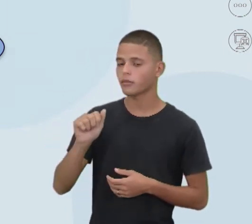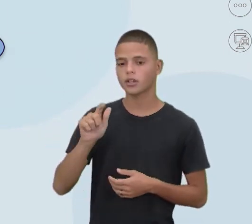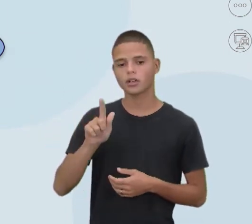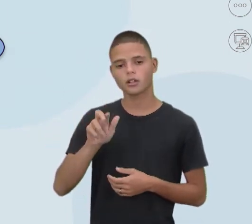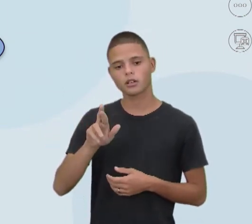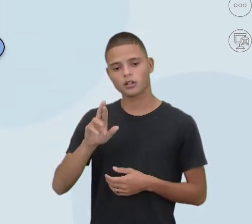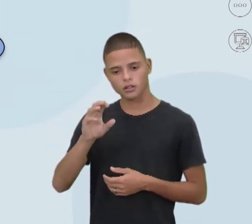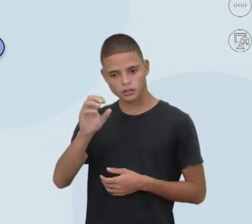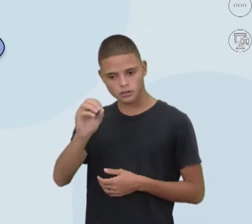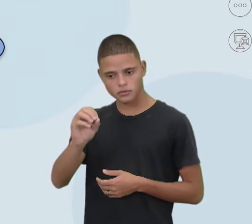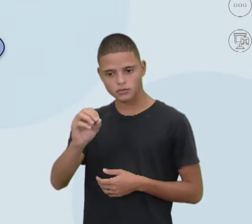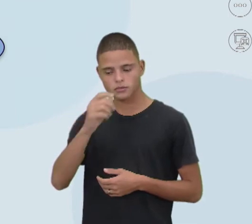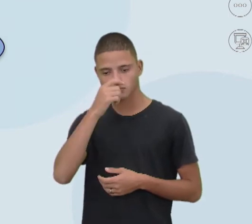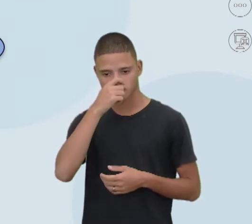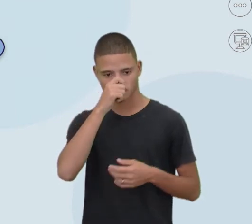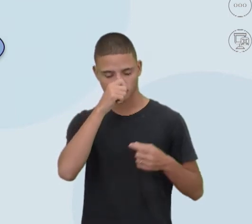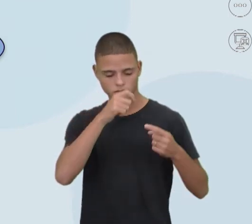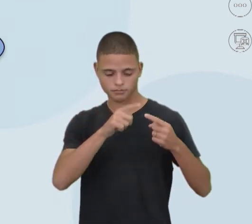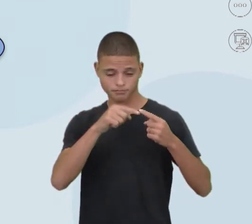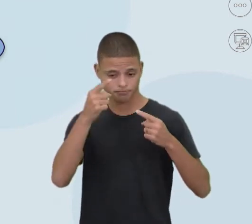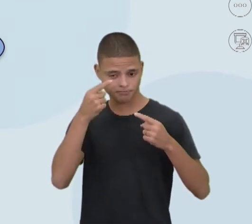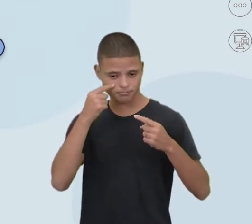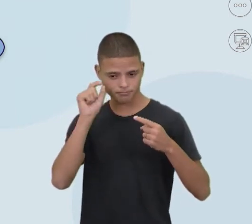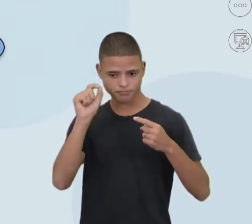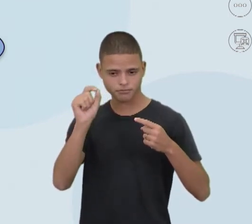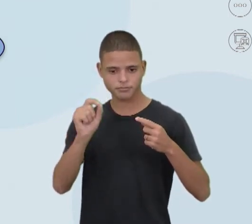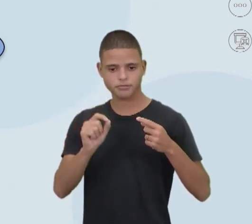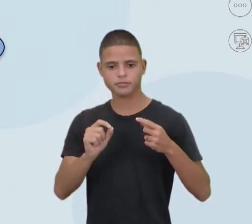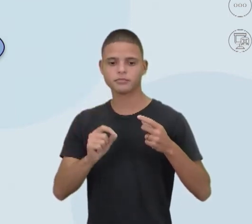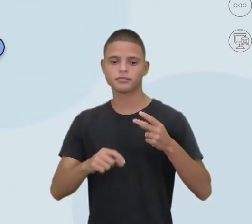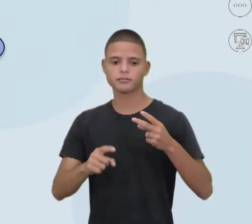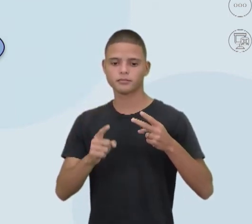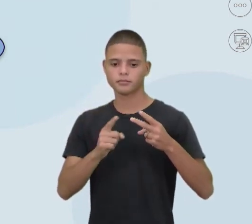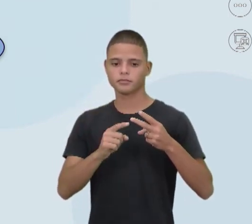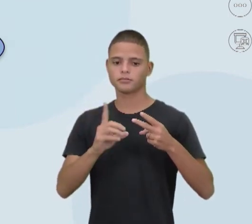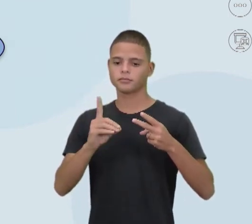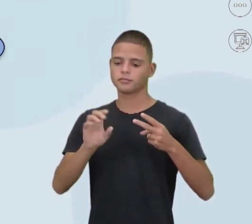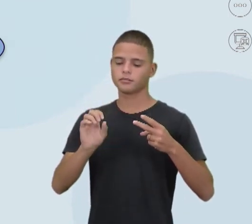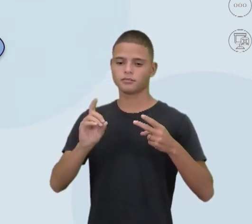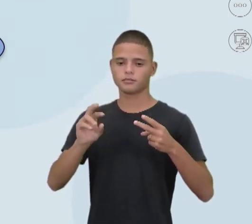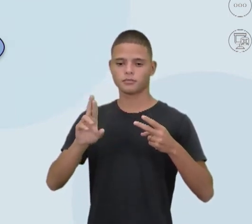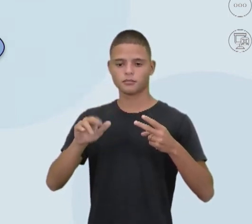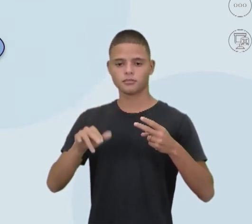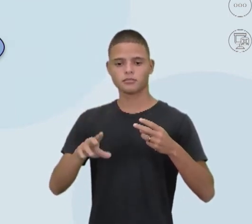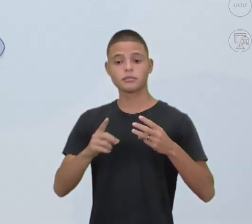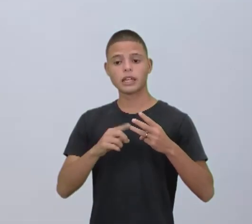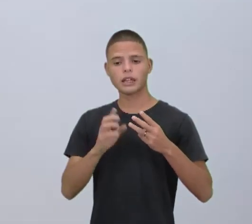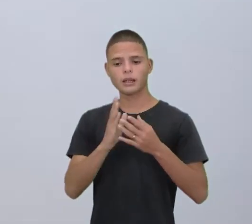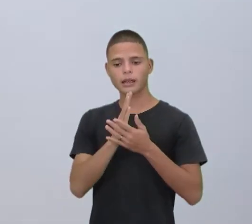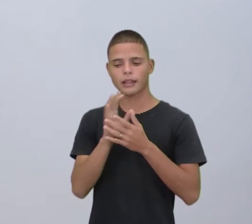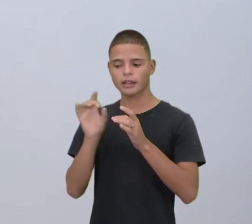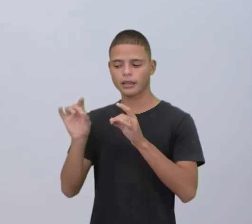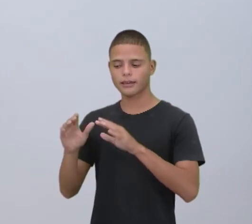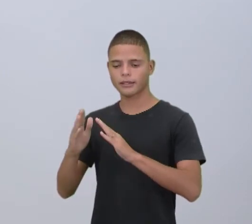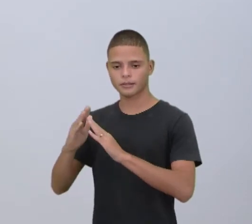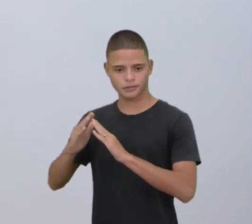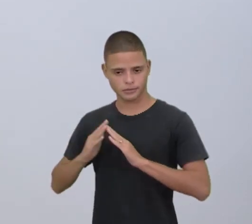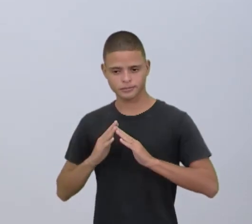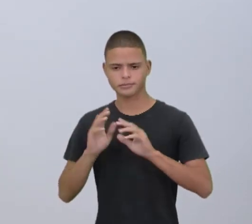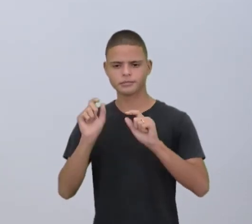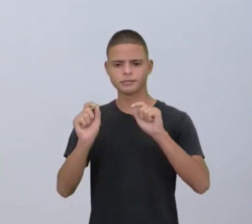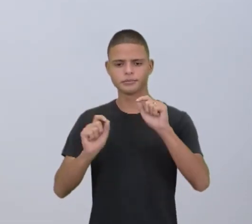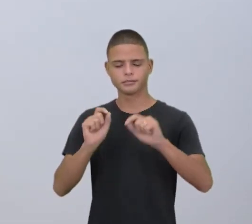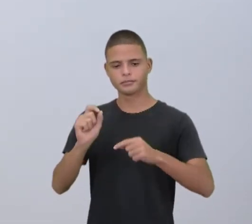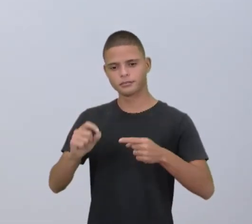agrocombustíveis, que aí daqui a pouco a gente vai falar o que é, dendrocombustíveis e esses resíduos urbanos, tá? Então, o que